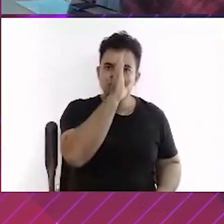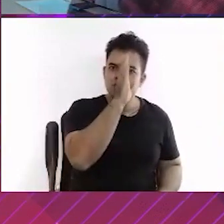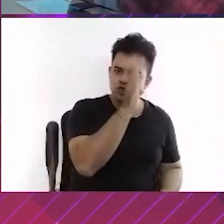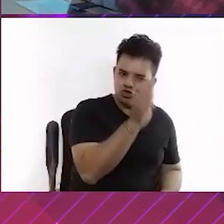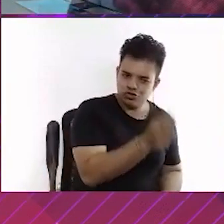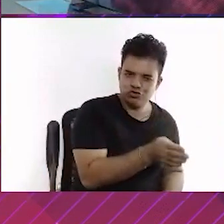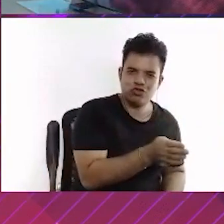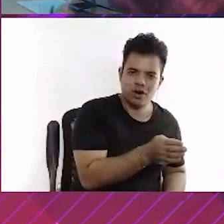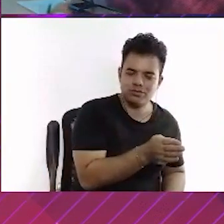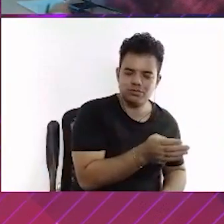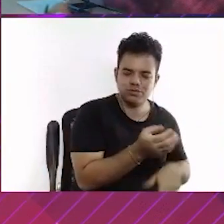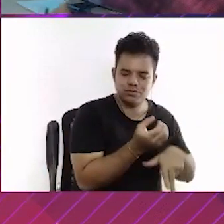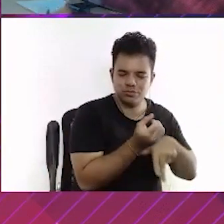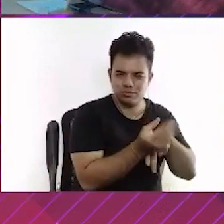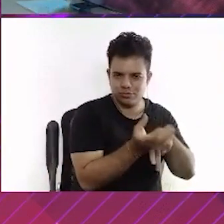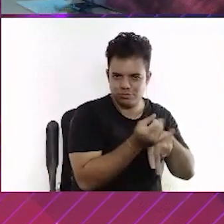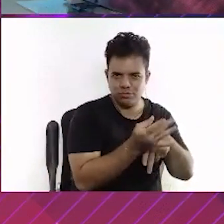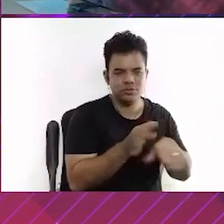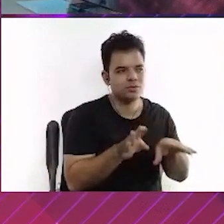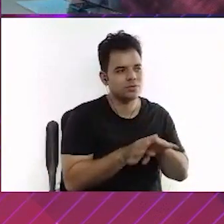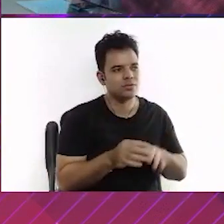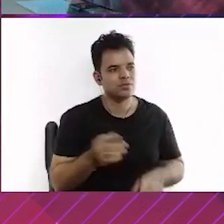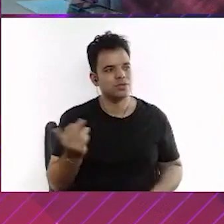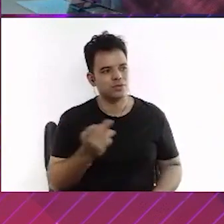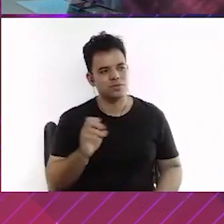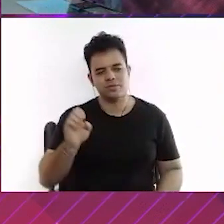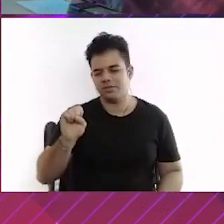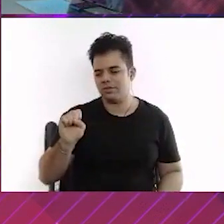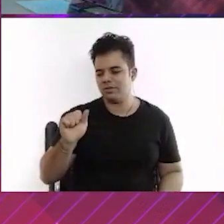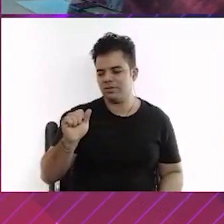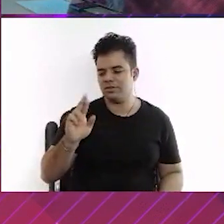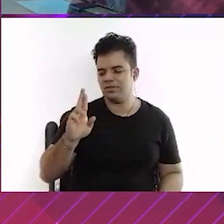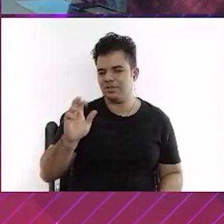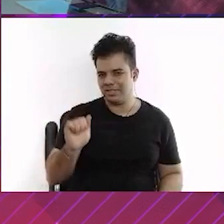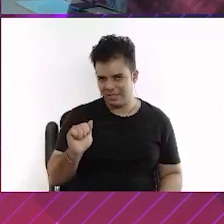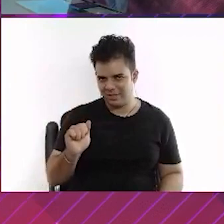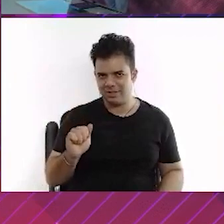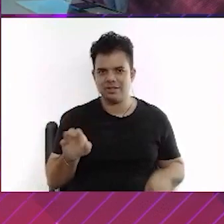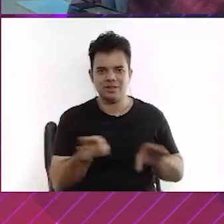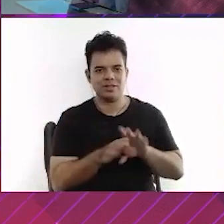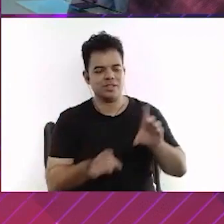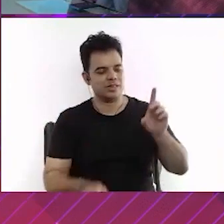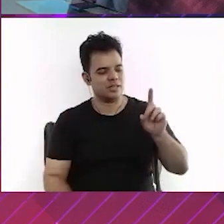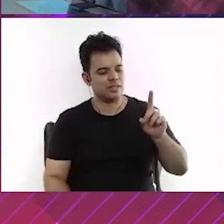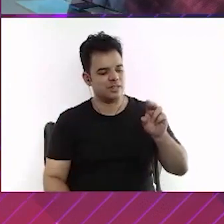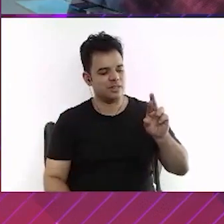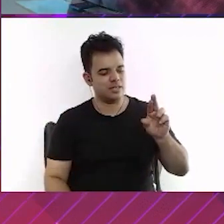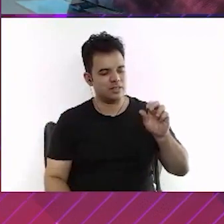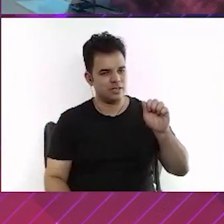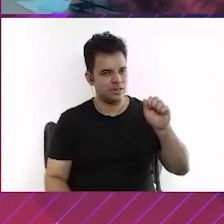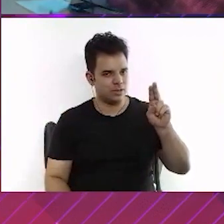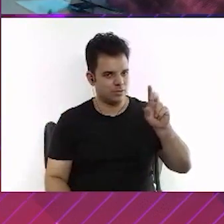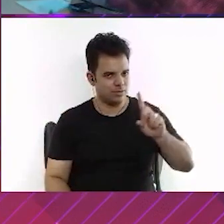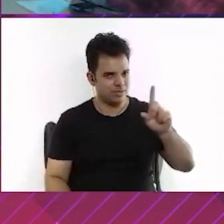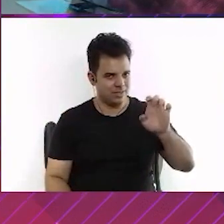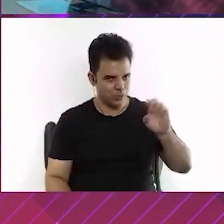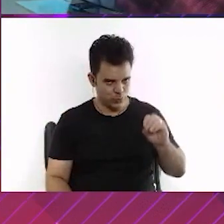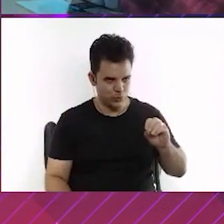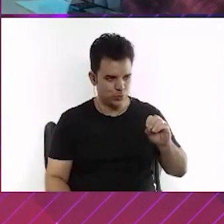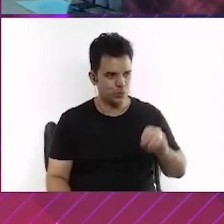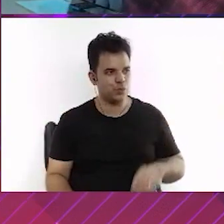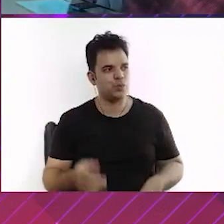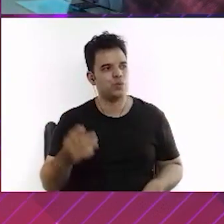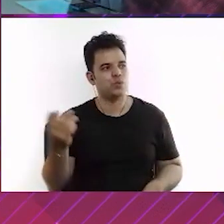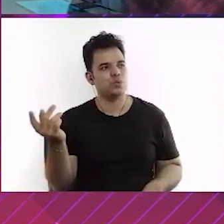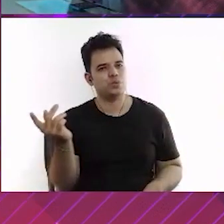dores, e o Drauzio também trouxe dores relativas à função dele. E isso ficou